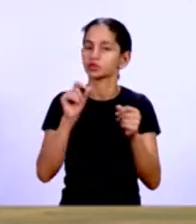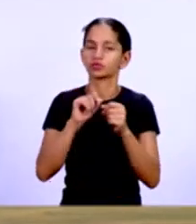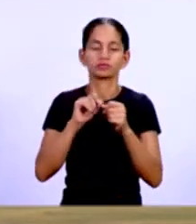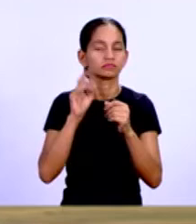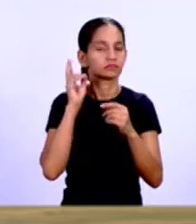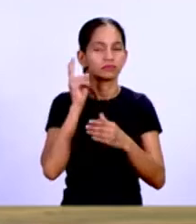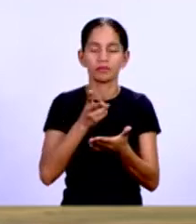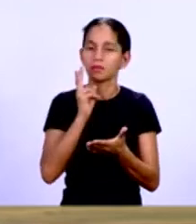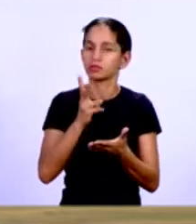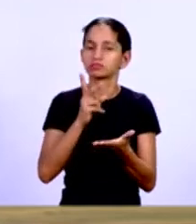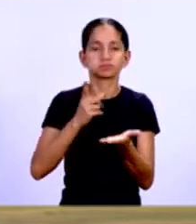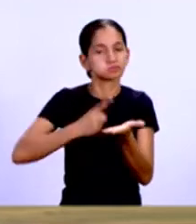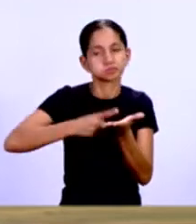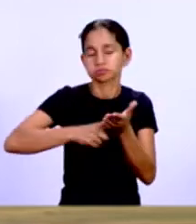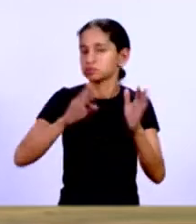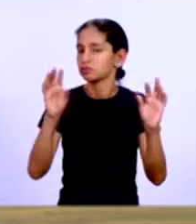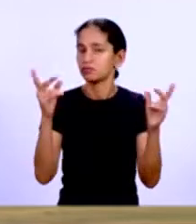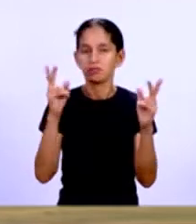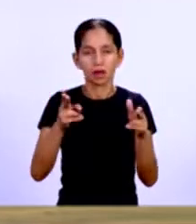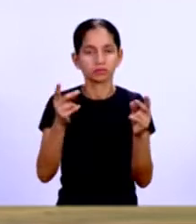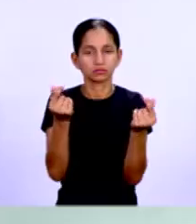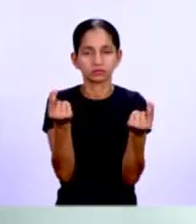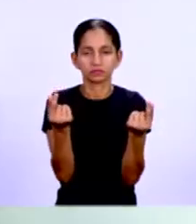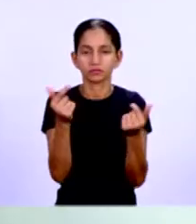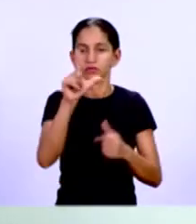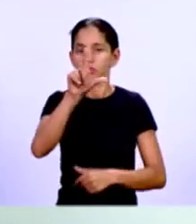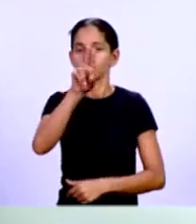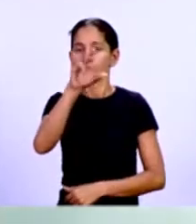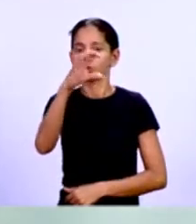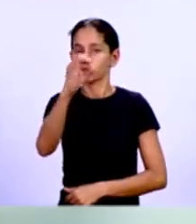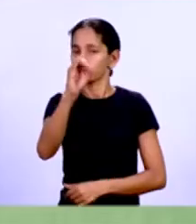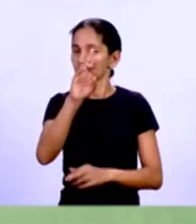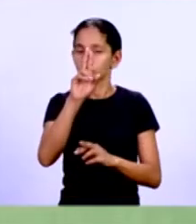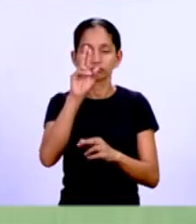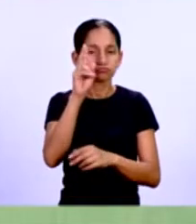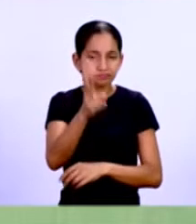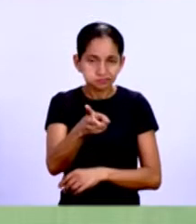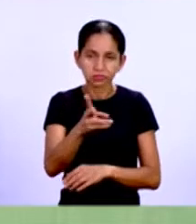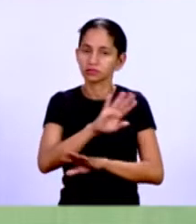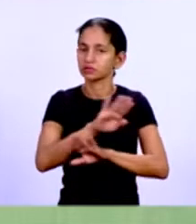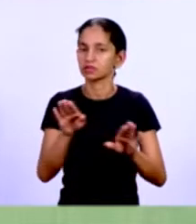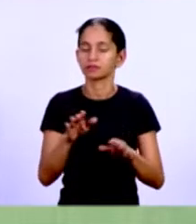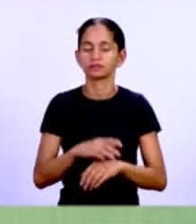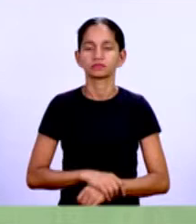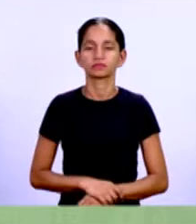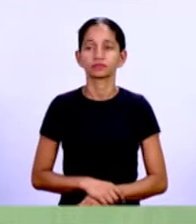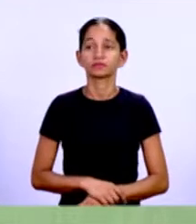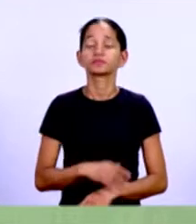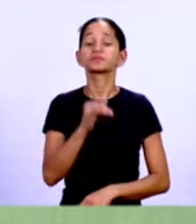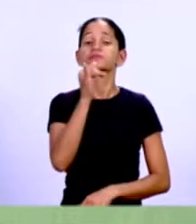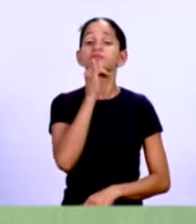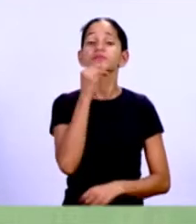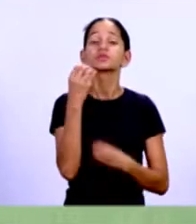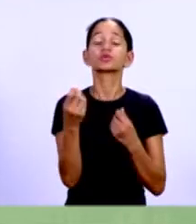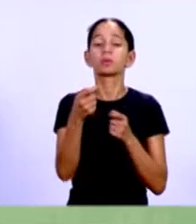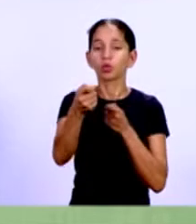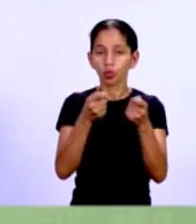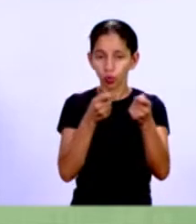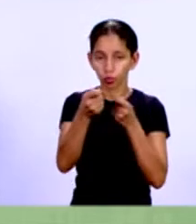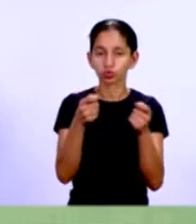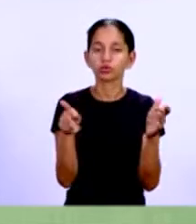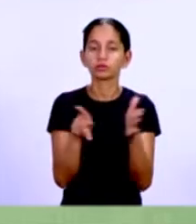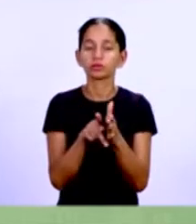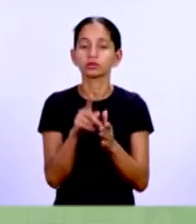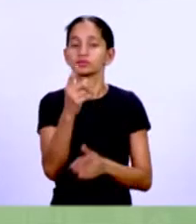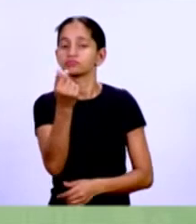vai continuar dando lucro conforme o planejado. Obrigada. Vamos continuar então no slide. Os controles de mitigação sobre